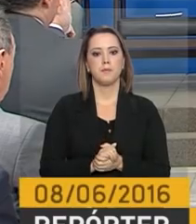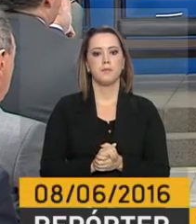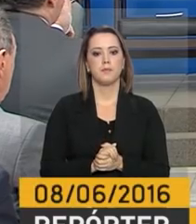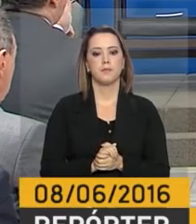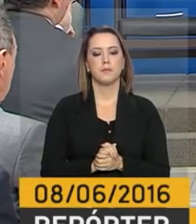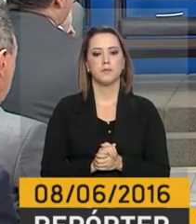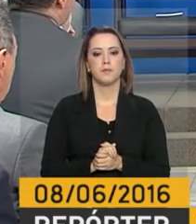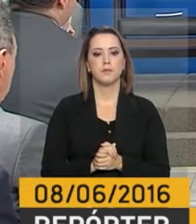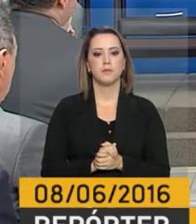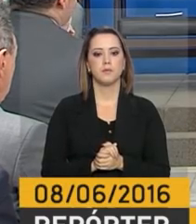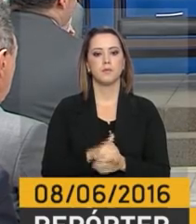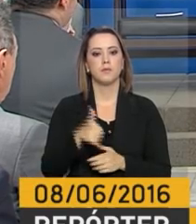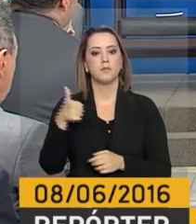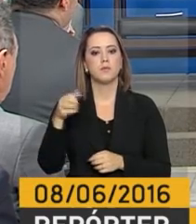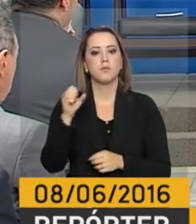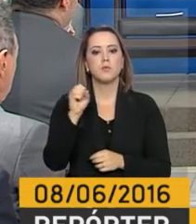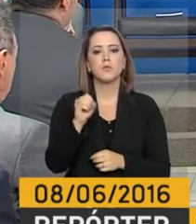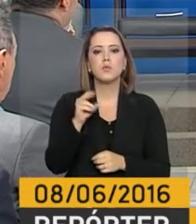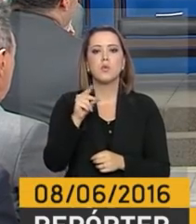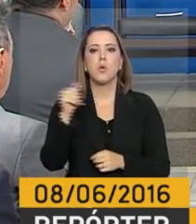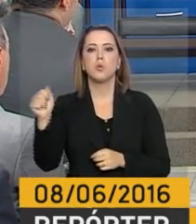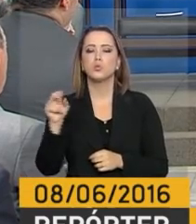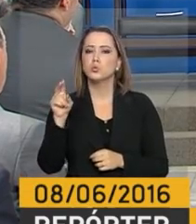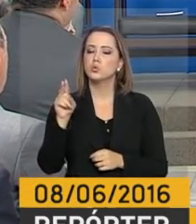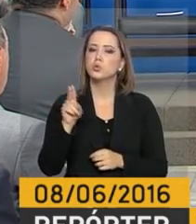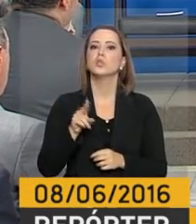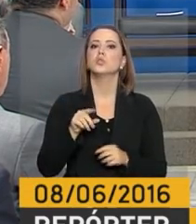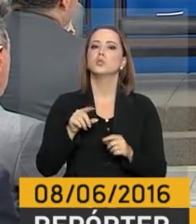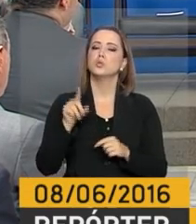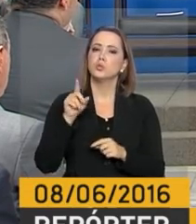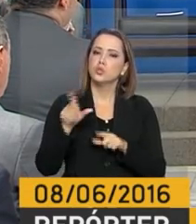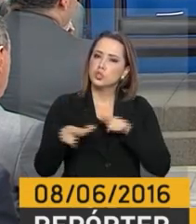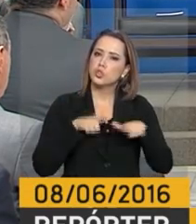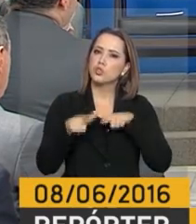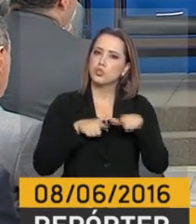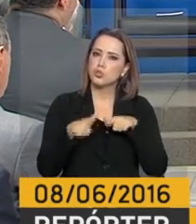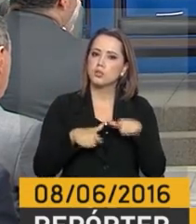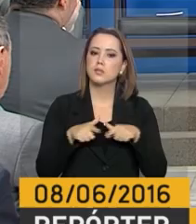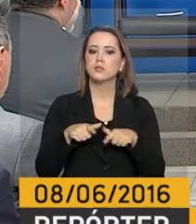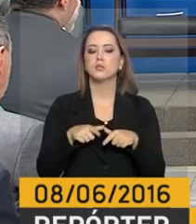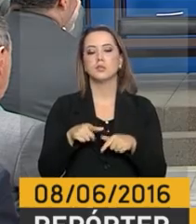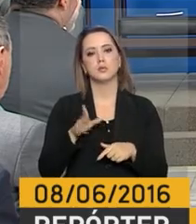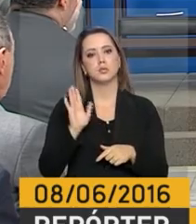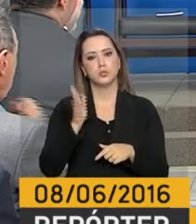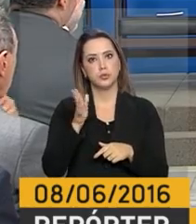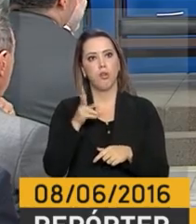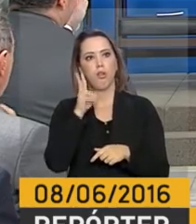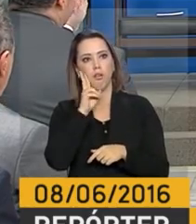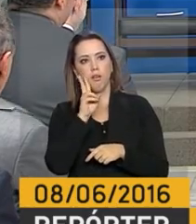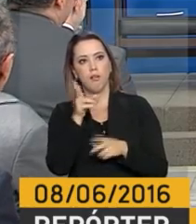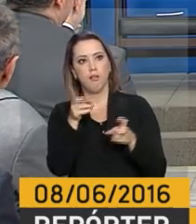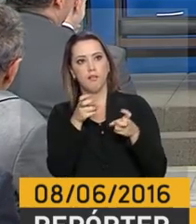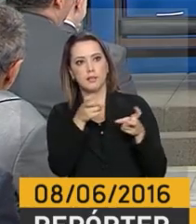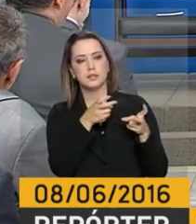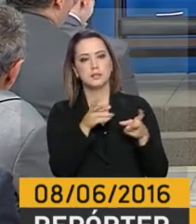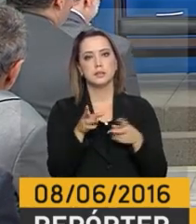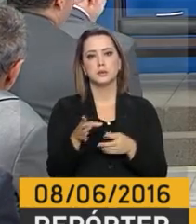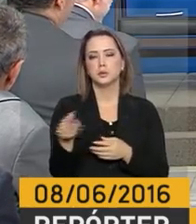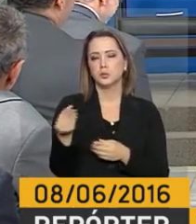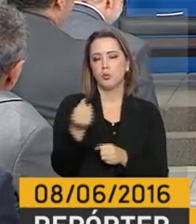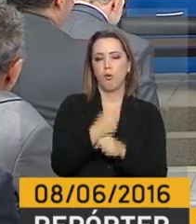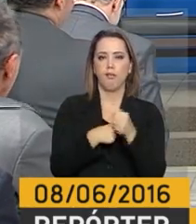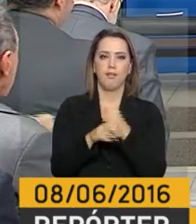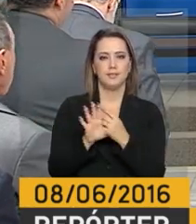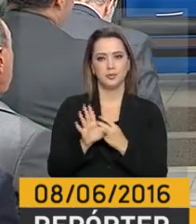dias 18 dias úteis que parecem de fato muitos anos mas o fato